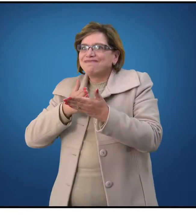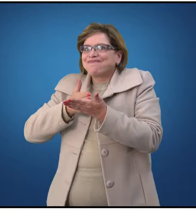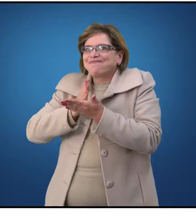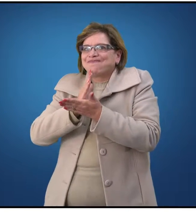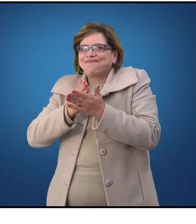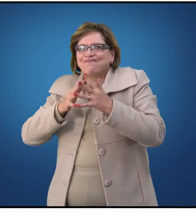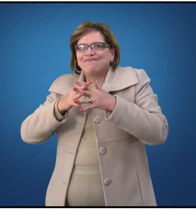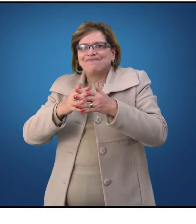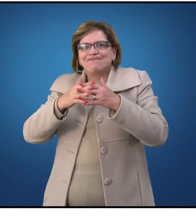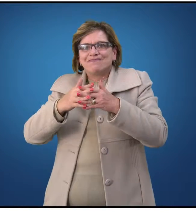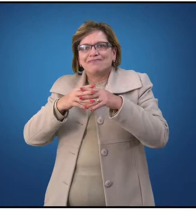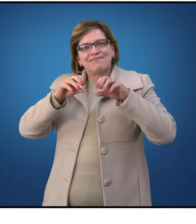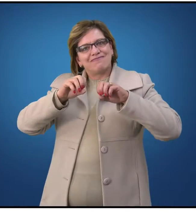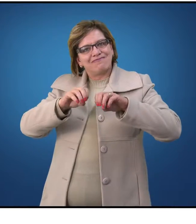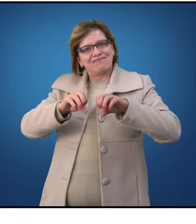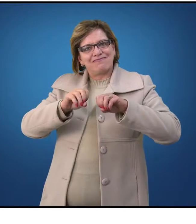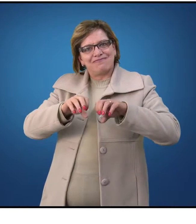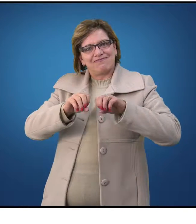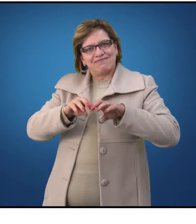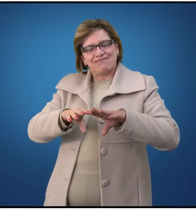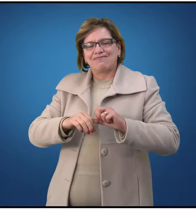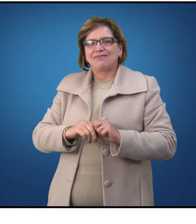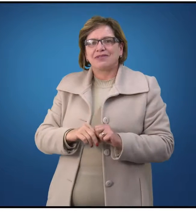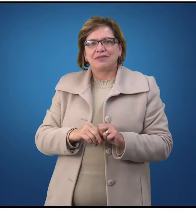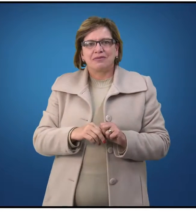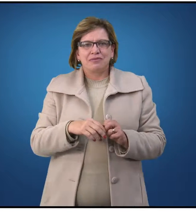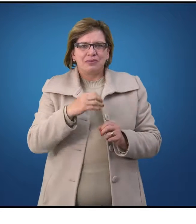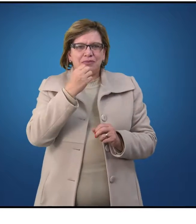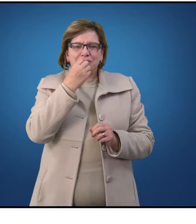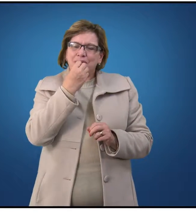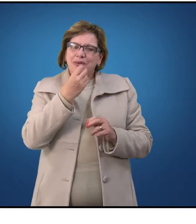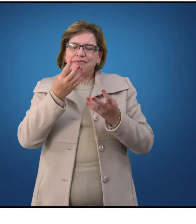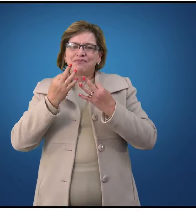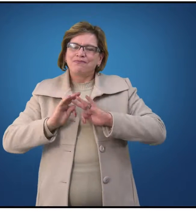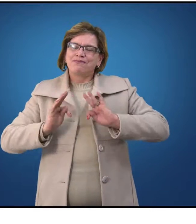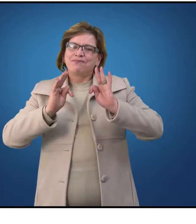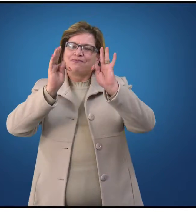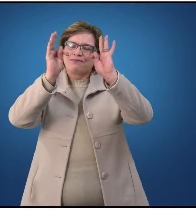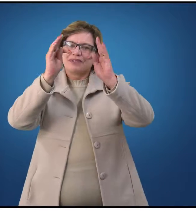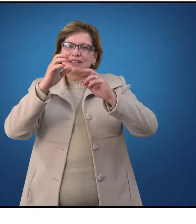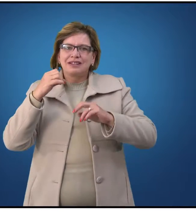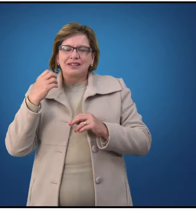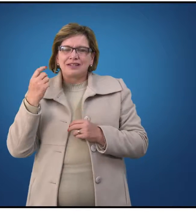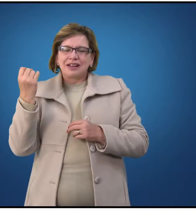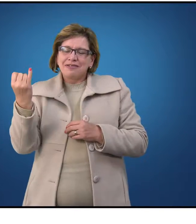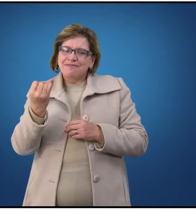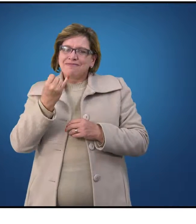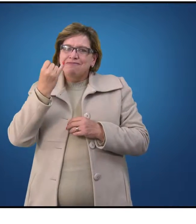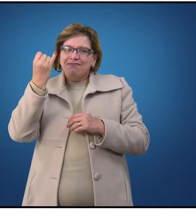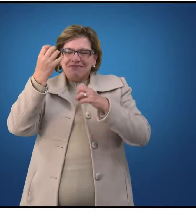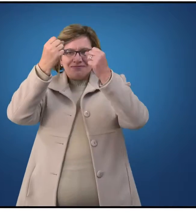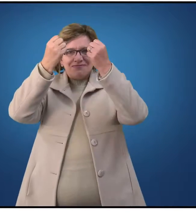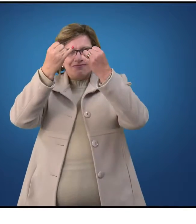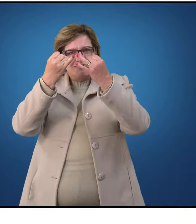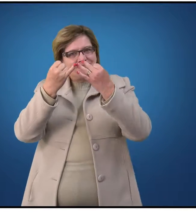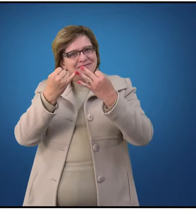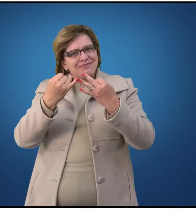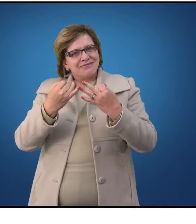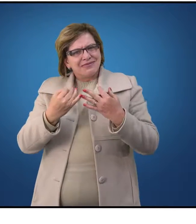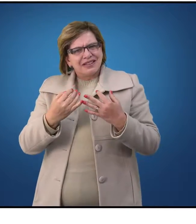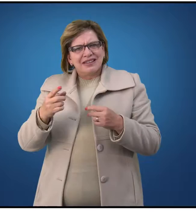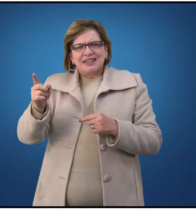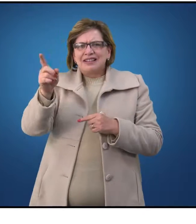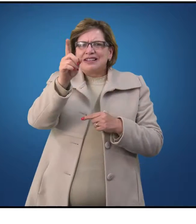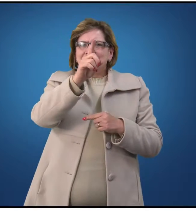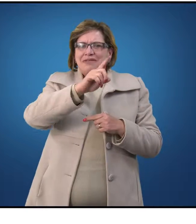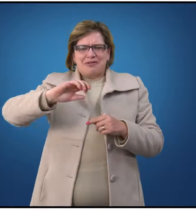processo educacional? Bom, Sabrina, com relação a essa questão das tecnologias, é muito interessante hoje nós colocarmos que não